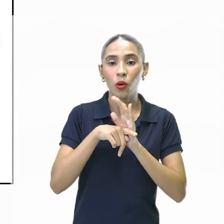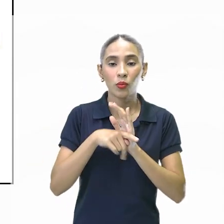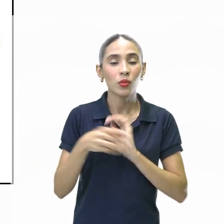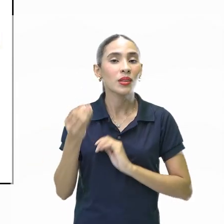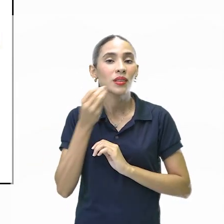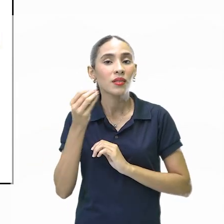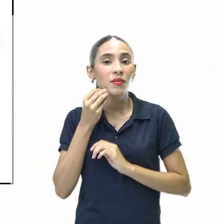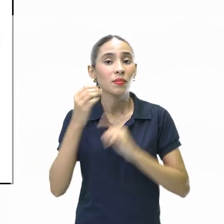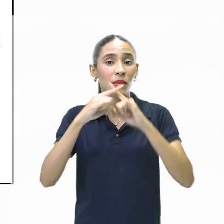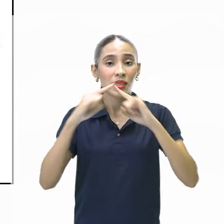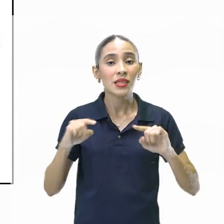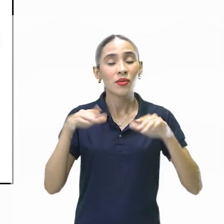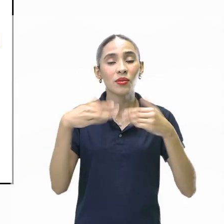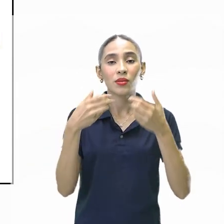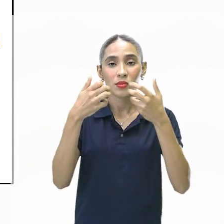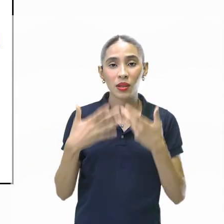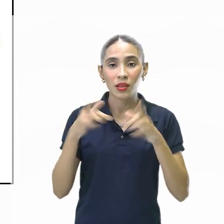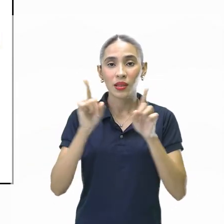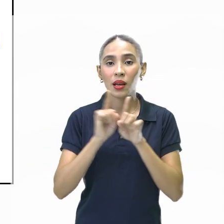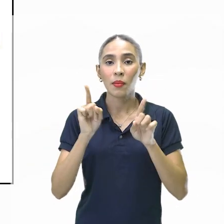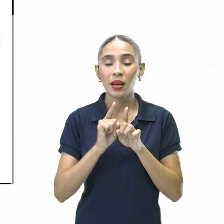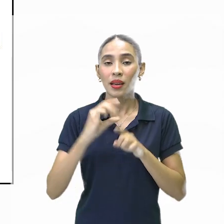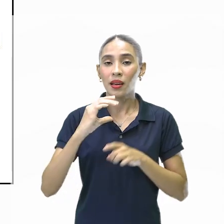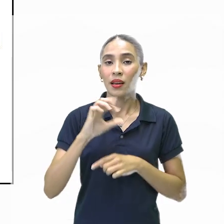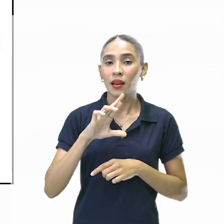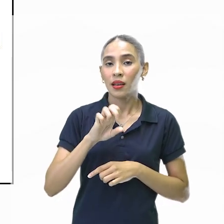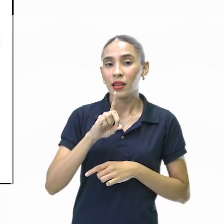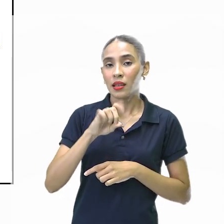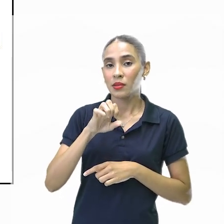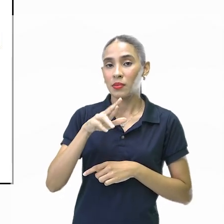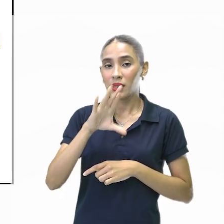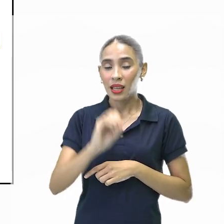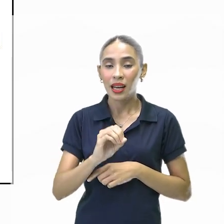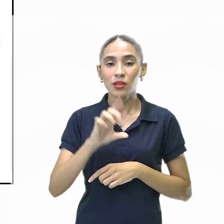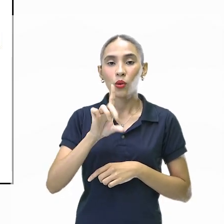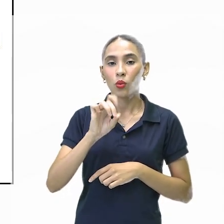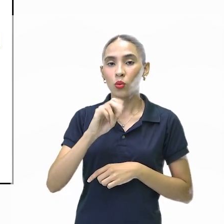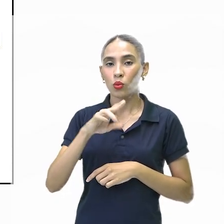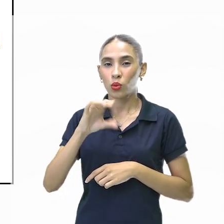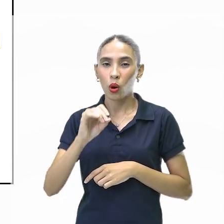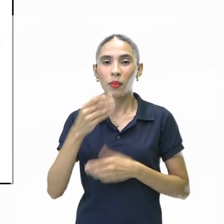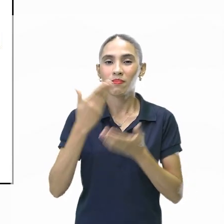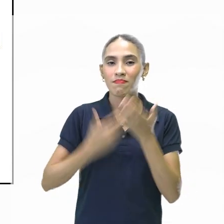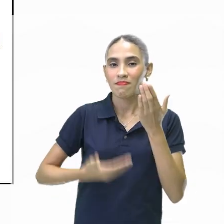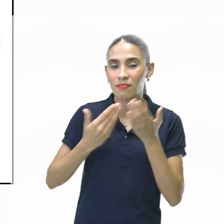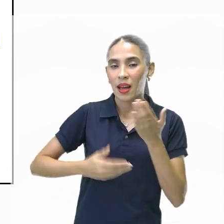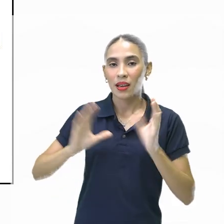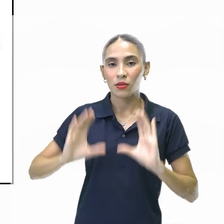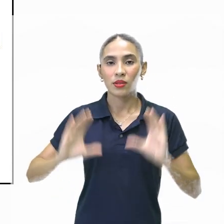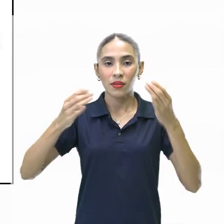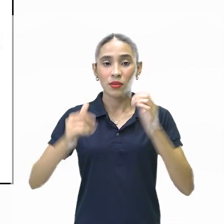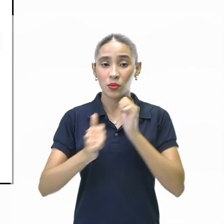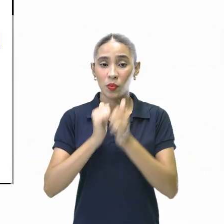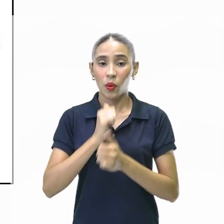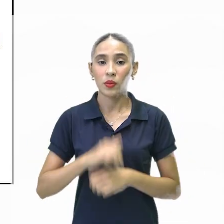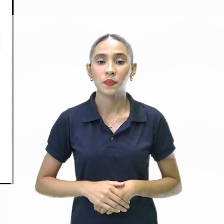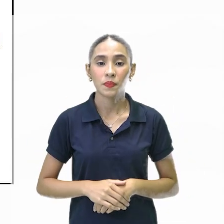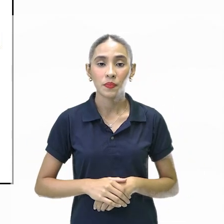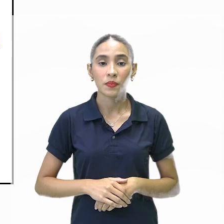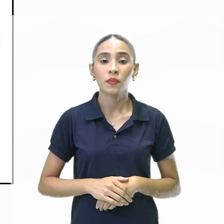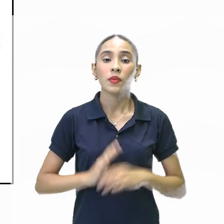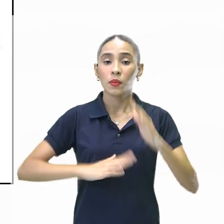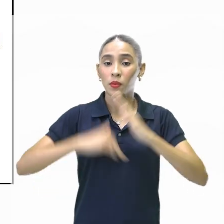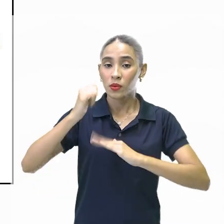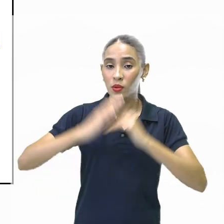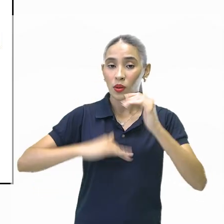gente acabou de falar aí sobre a questão da credibilidade que o doping acaba tirando dos eventos esportivos. A atleta campeã é